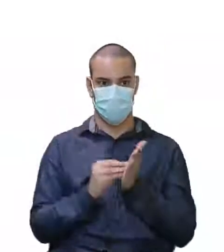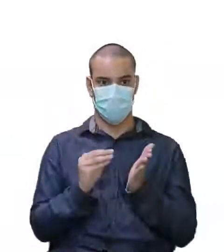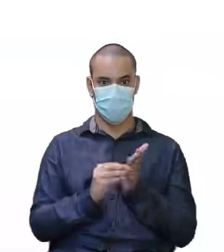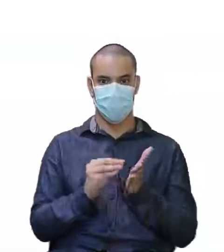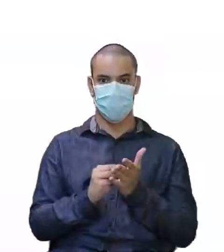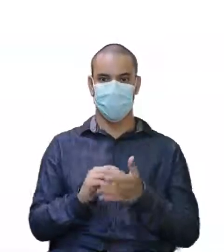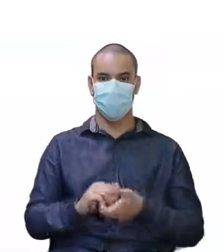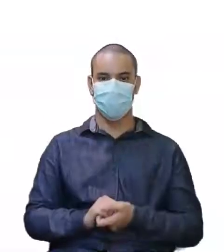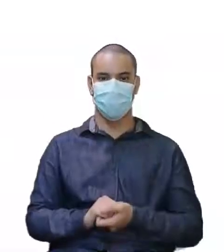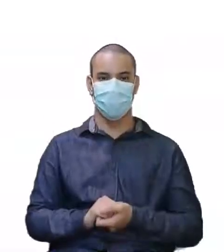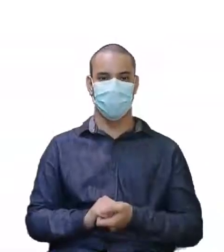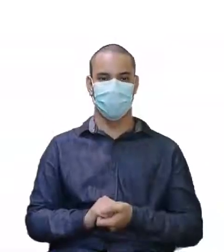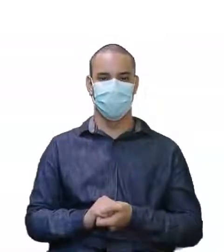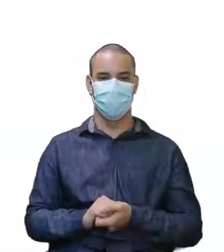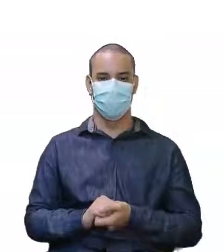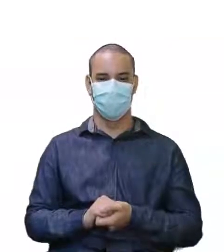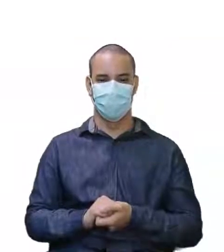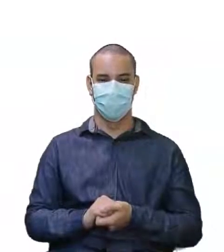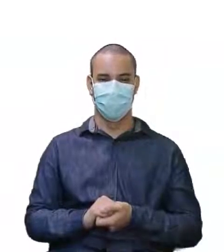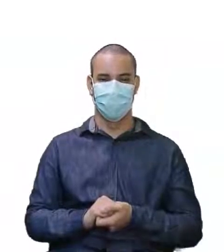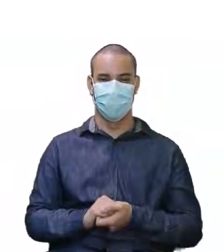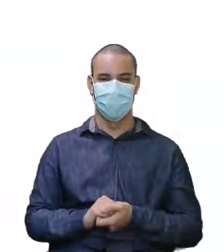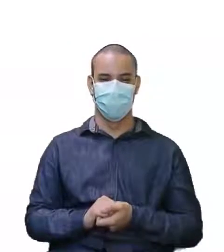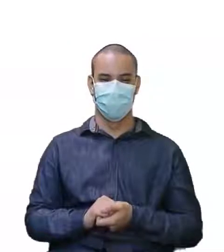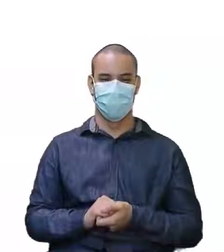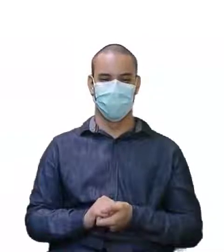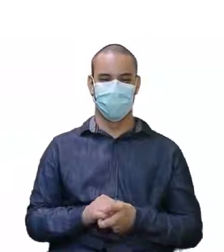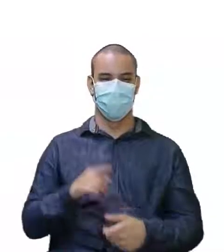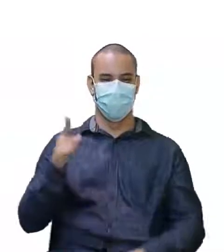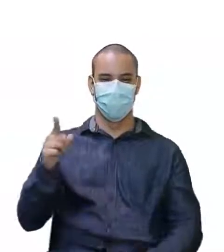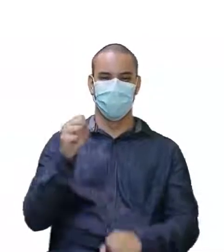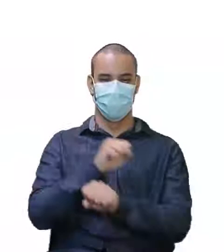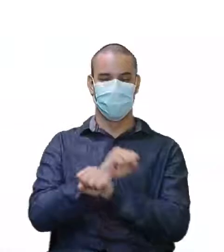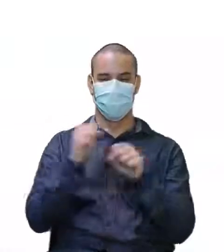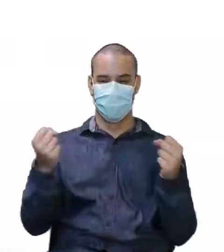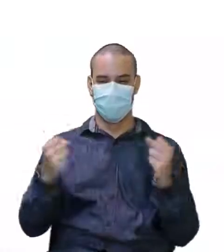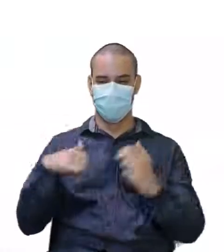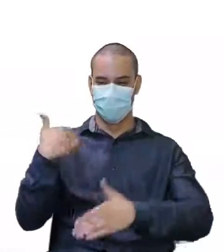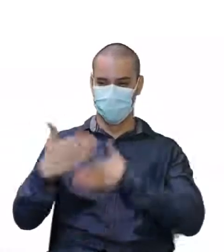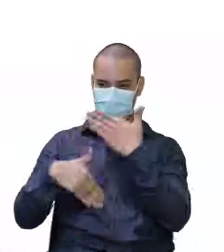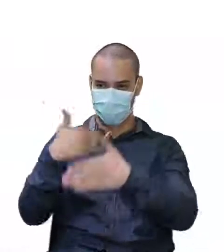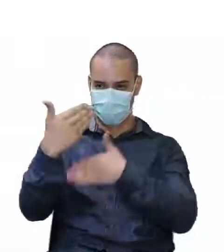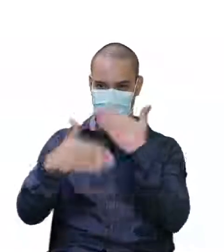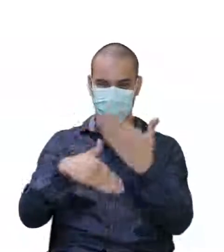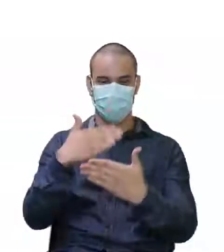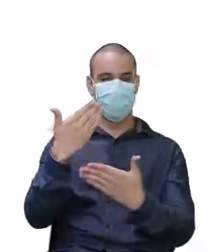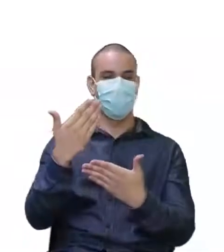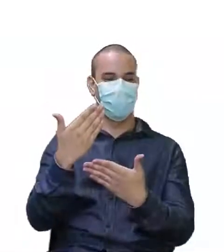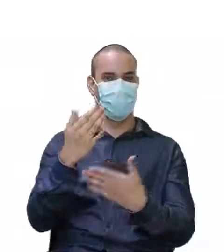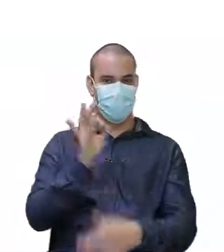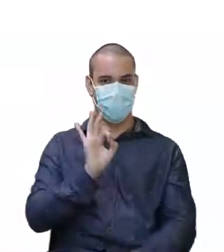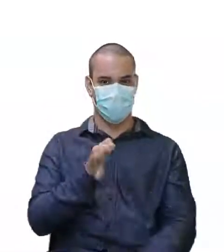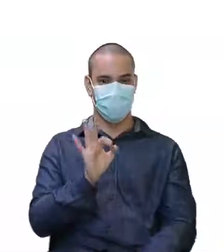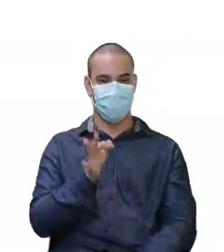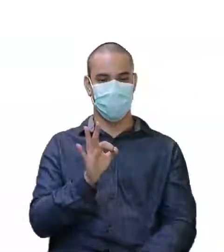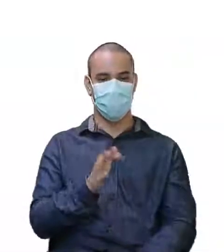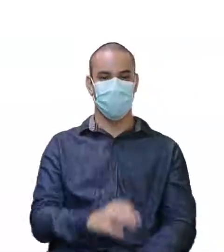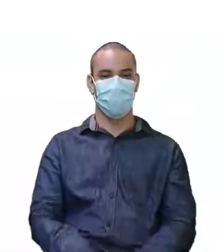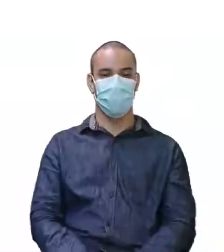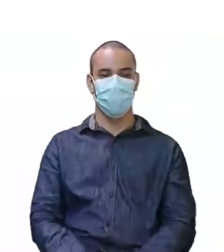aí, é isso que eu quero dizer, né? Ela não ia se desenvolver, pronto, para evitar o trava-língua aí, tá bom?